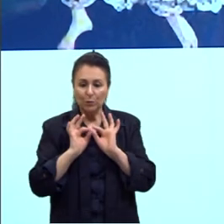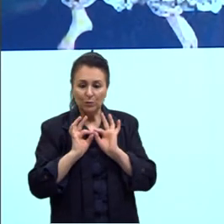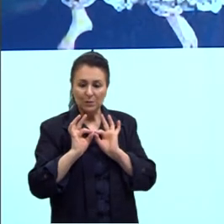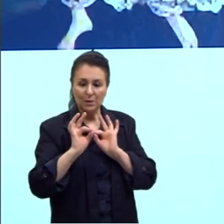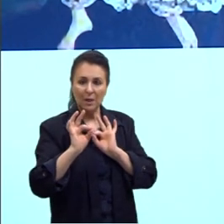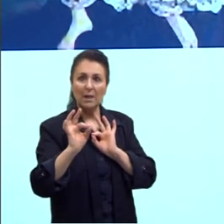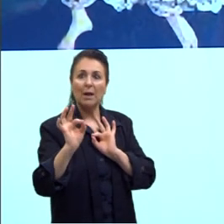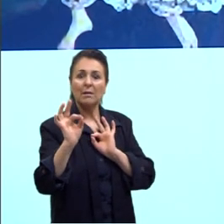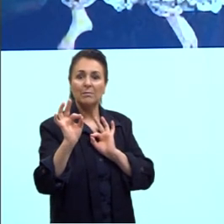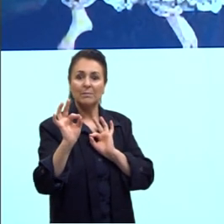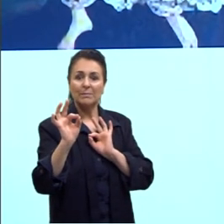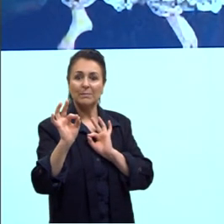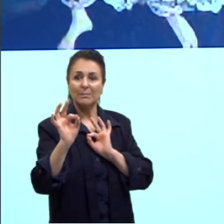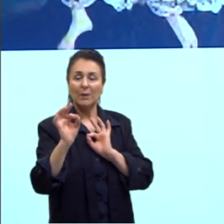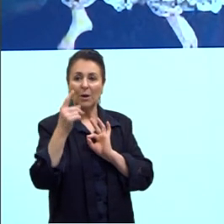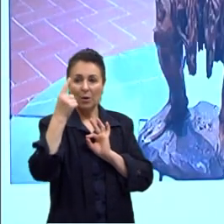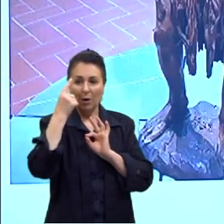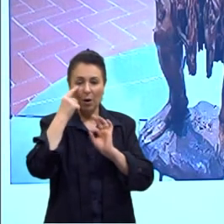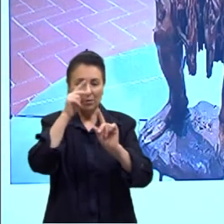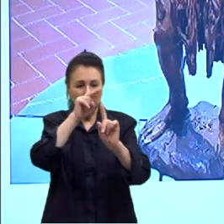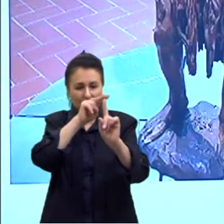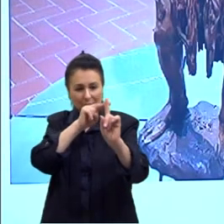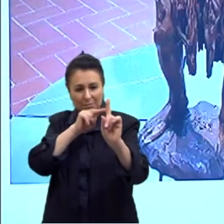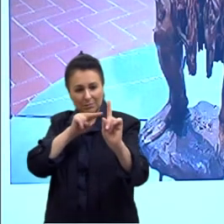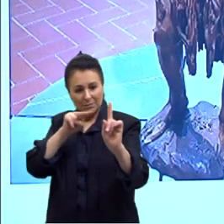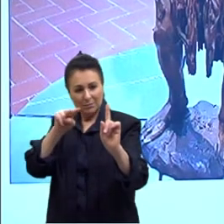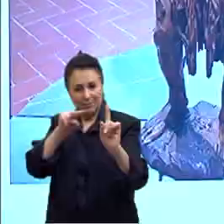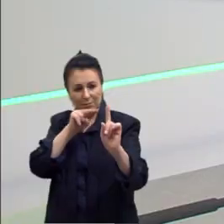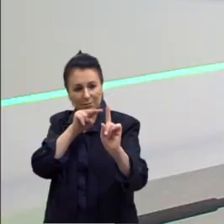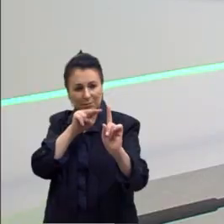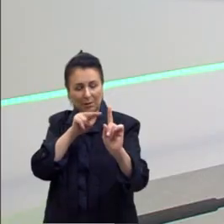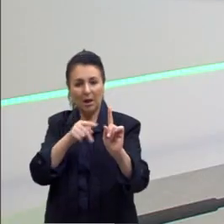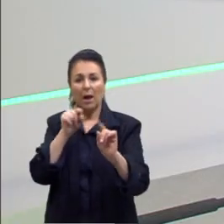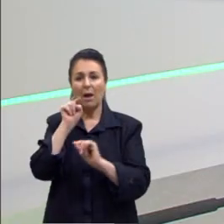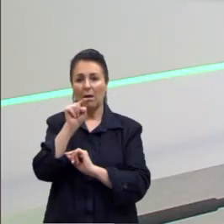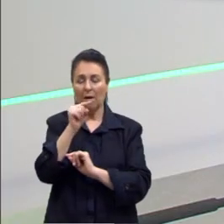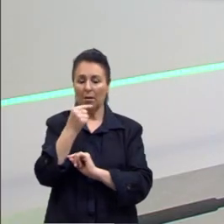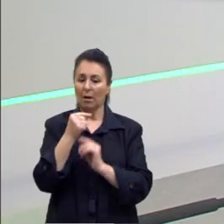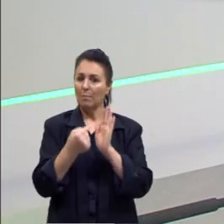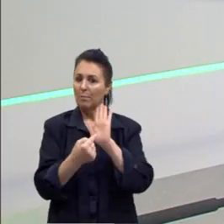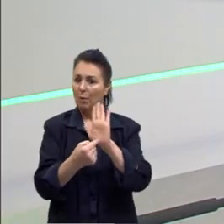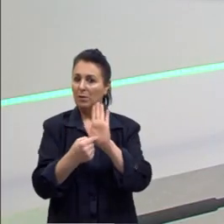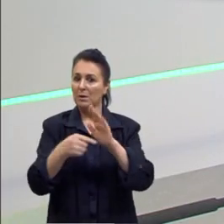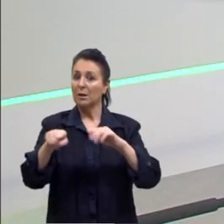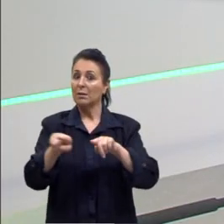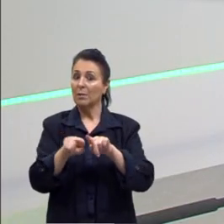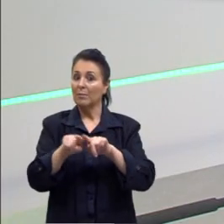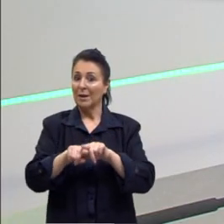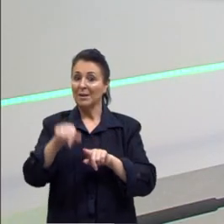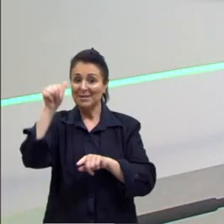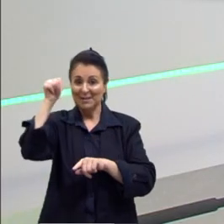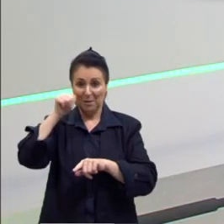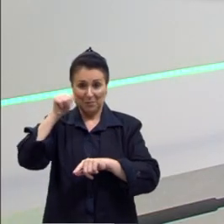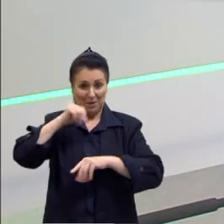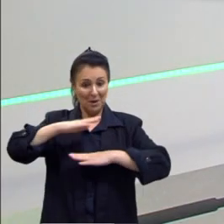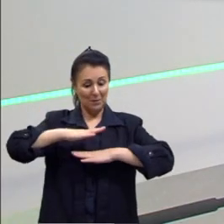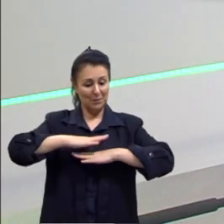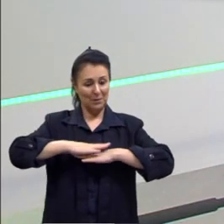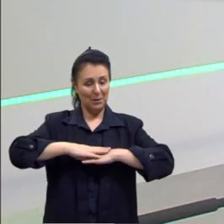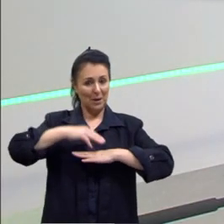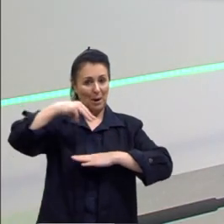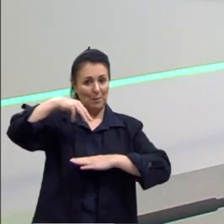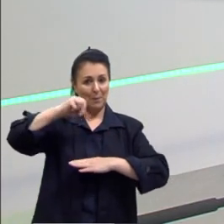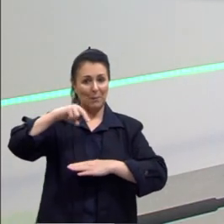gente e essa noção de profundidade ela aparece também aqui na Monalisa é a gente